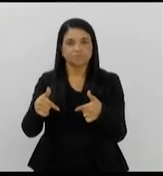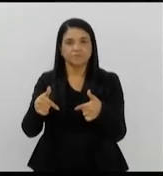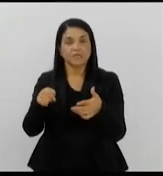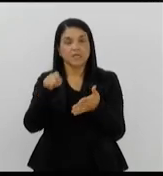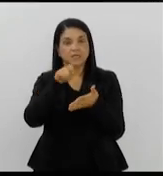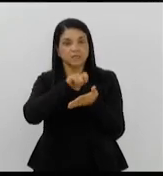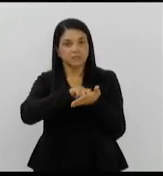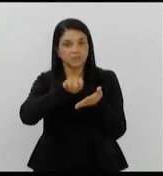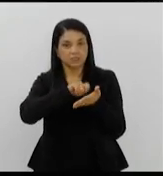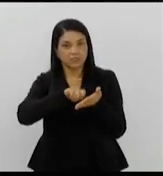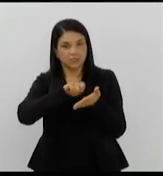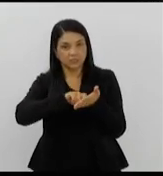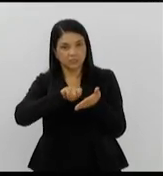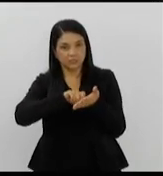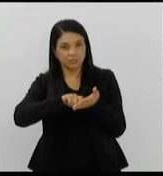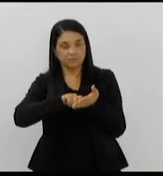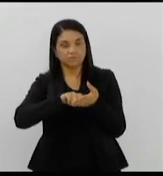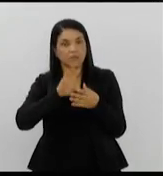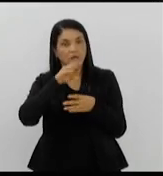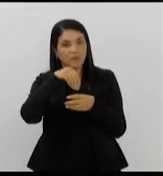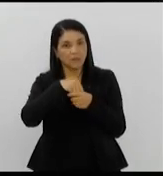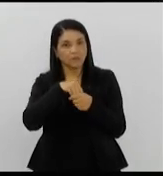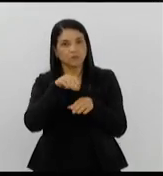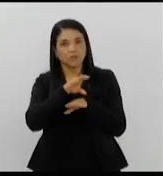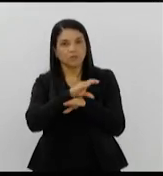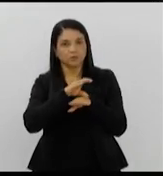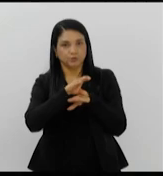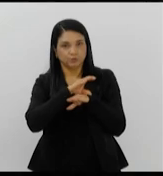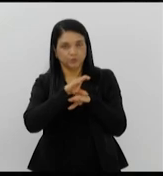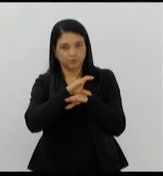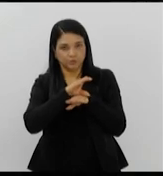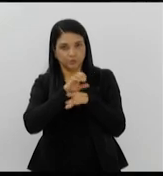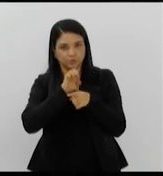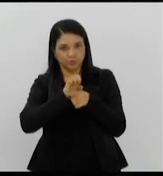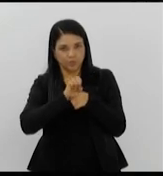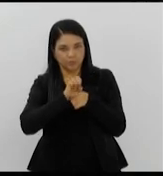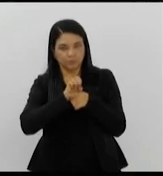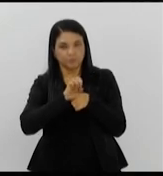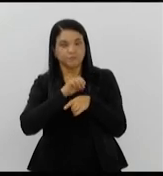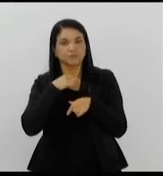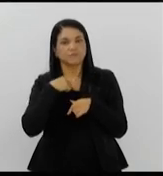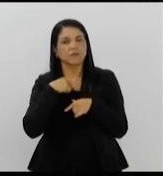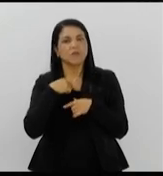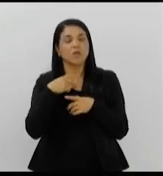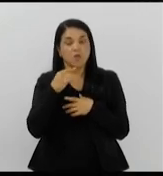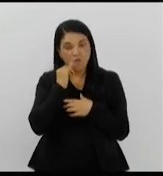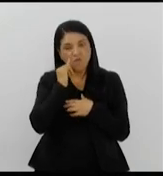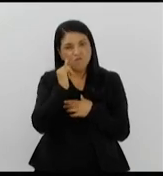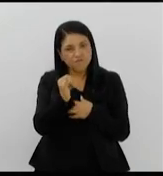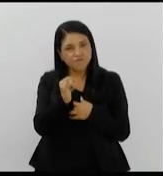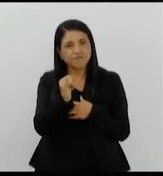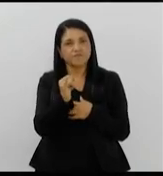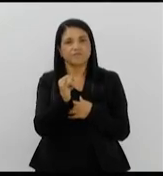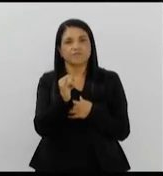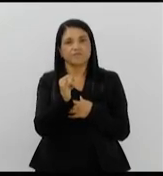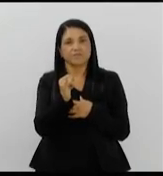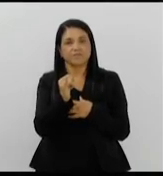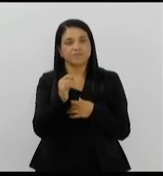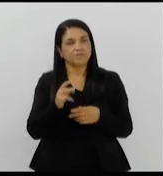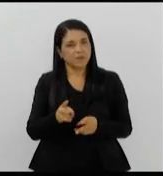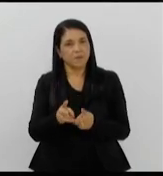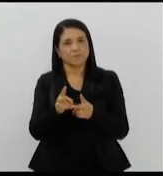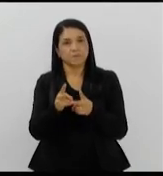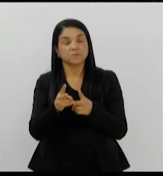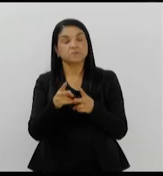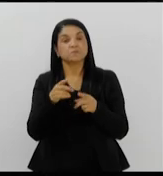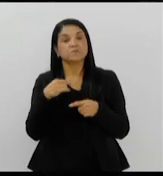escritas na nossa Constituição. E volta e meia eu toco nesse assunto, porque,